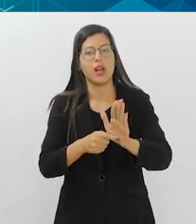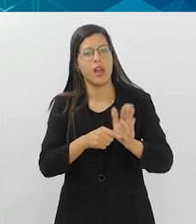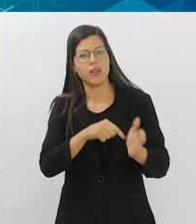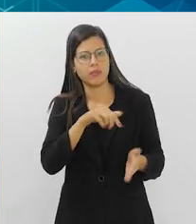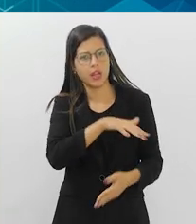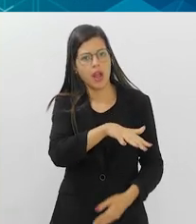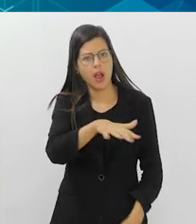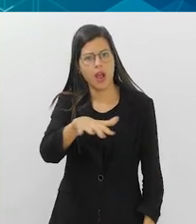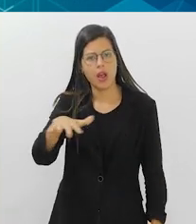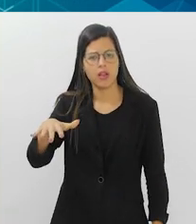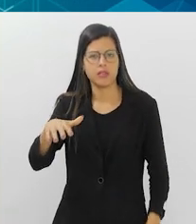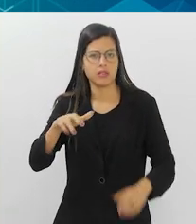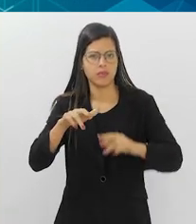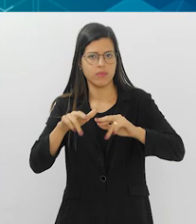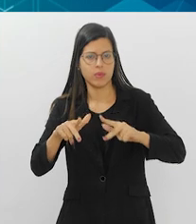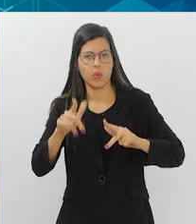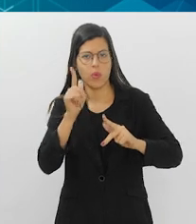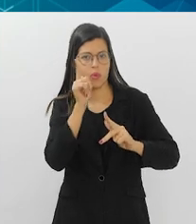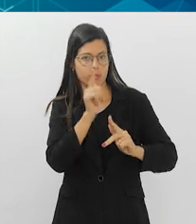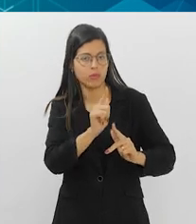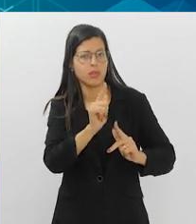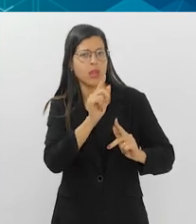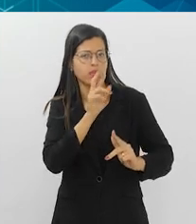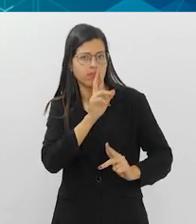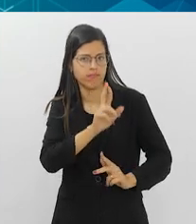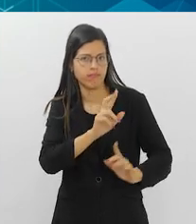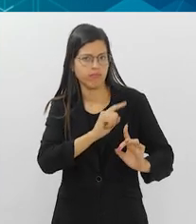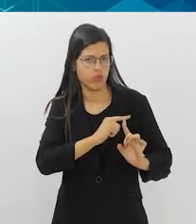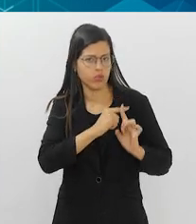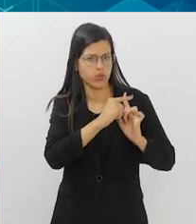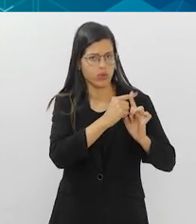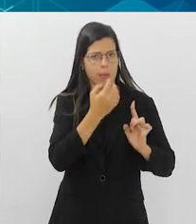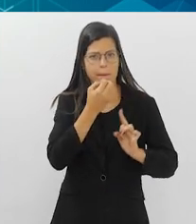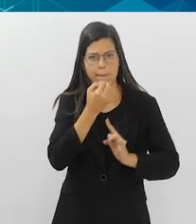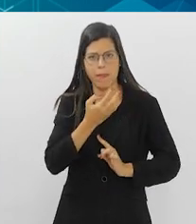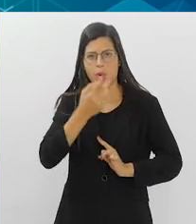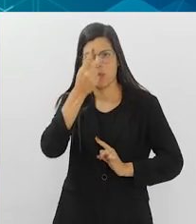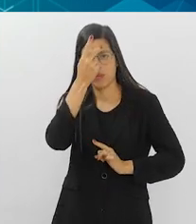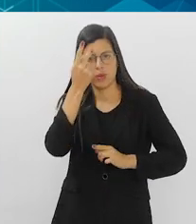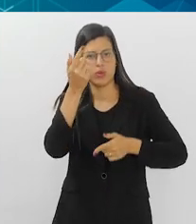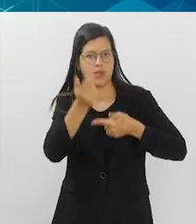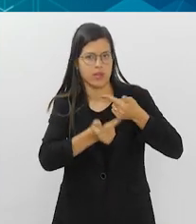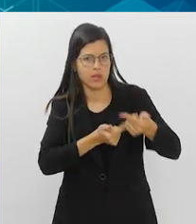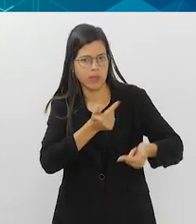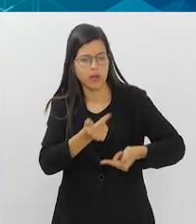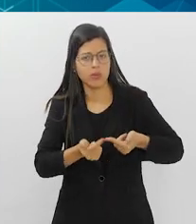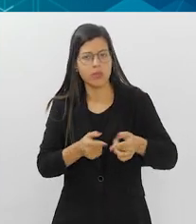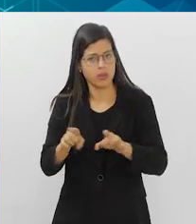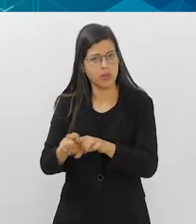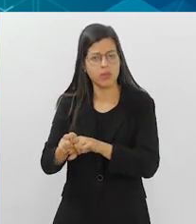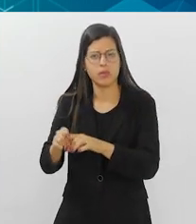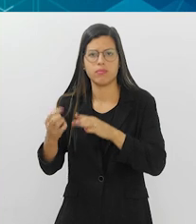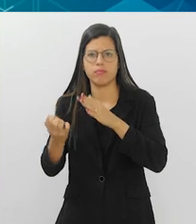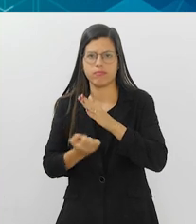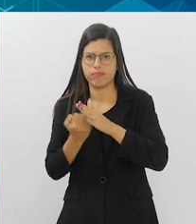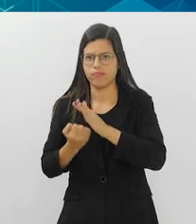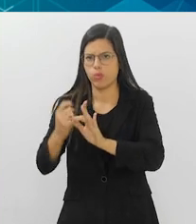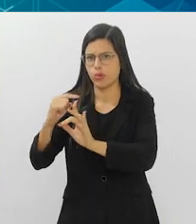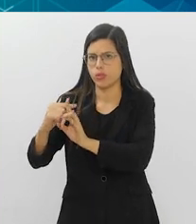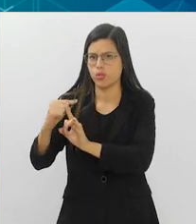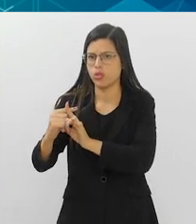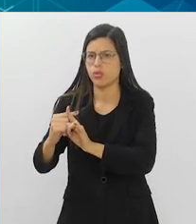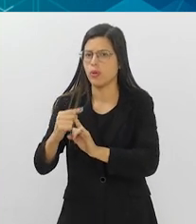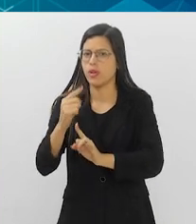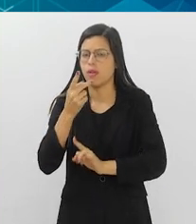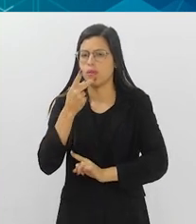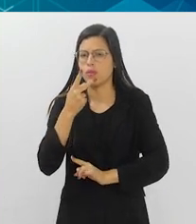conseguem produzir esses resultados positivos, que é bom para o trabalhador e que é bom para a empresa também. Então, a gente não está apenas falando de uma redução de carga